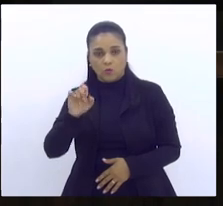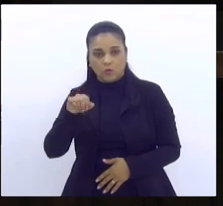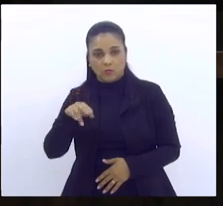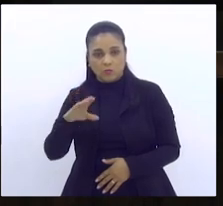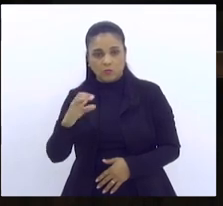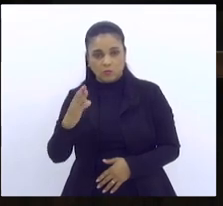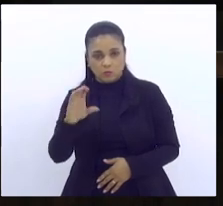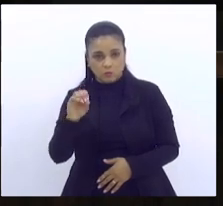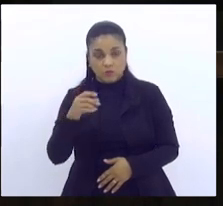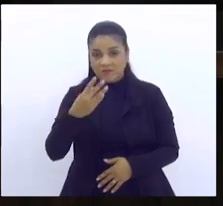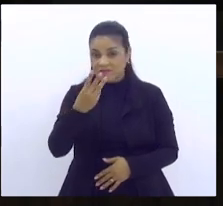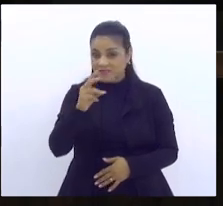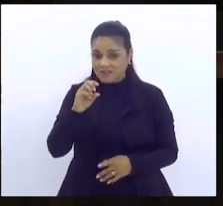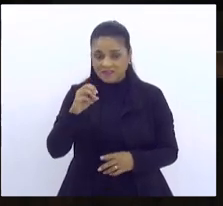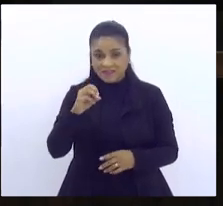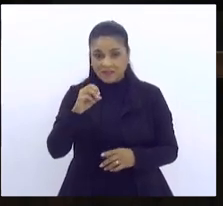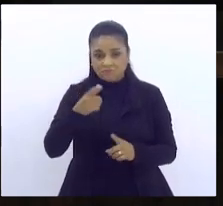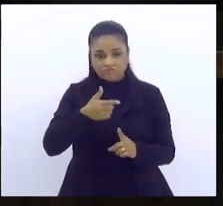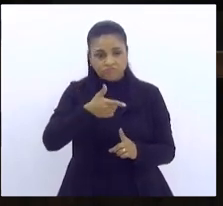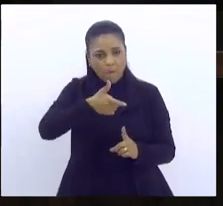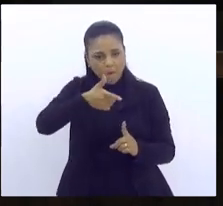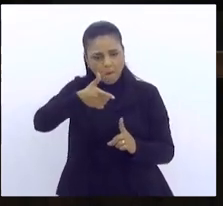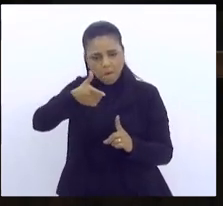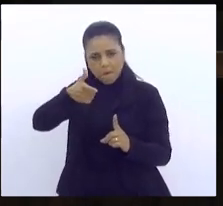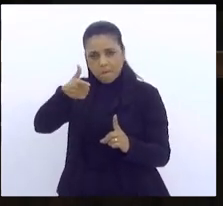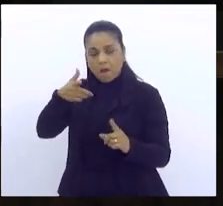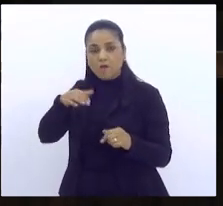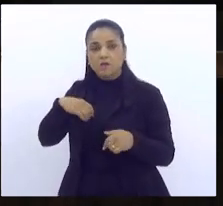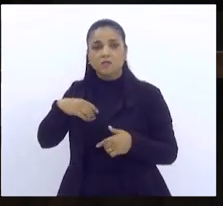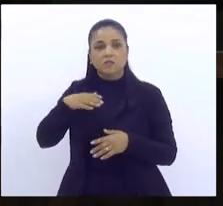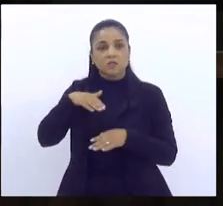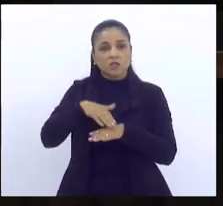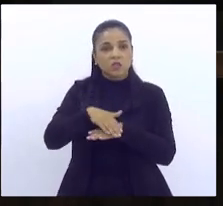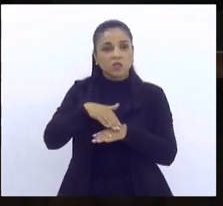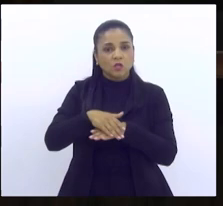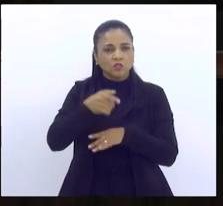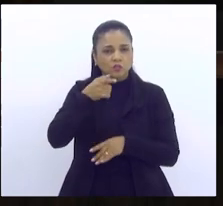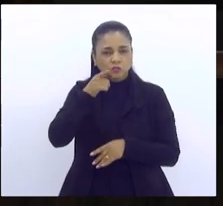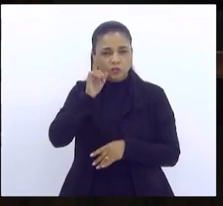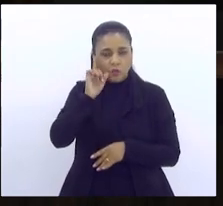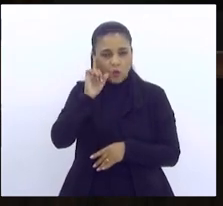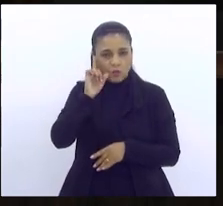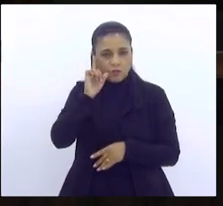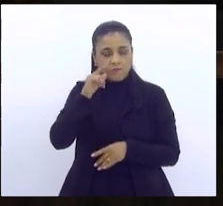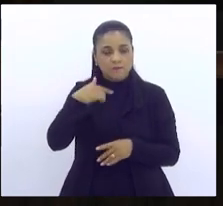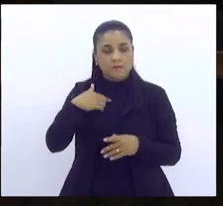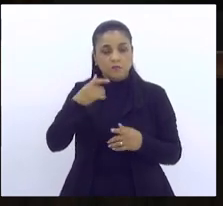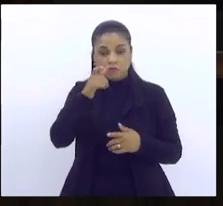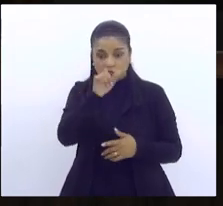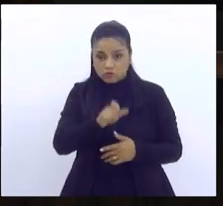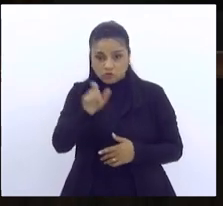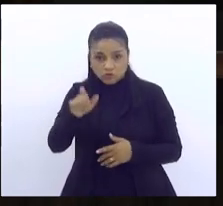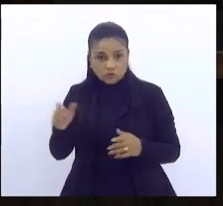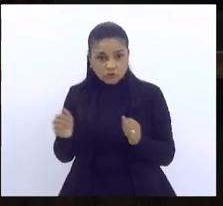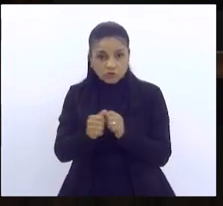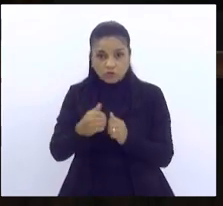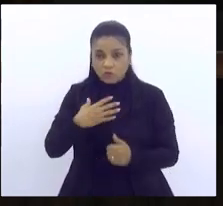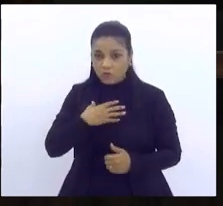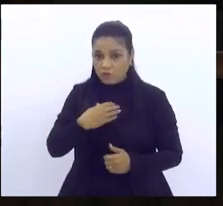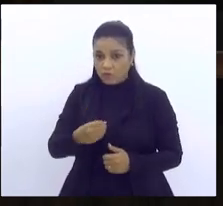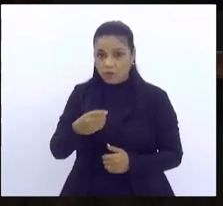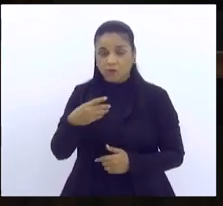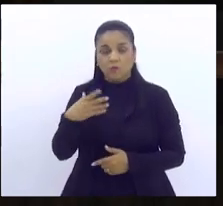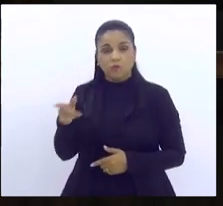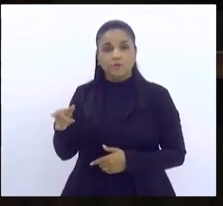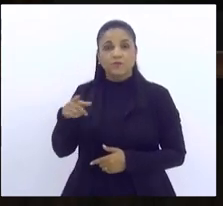executados em Caxias. Ontem à noite, mais um parlamentar no município dele, na presença dos filhos, que é o nosso Guilherme de Laroli,